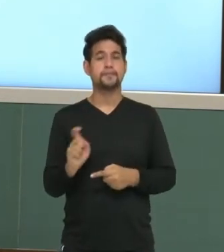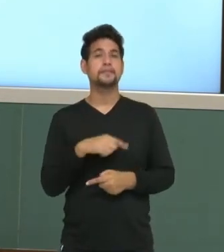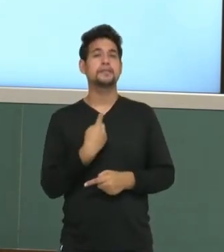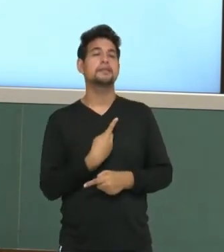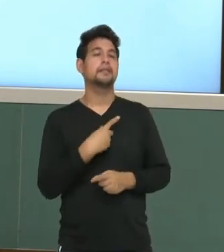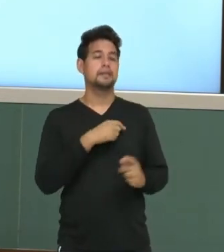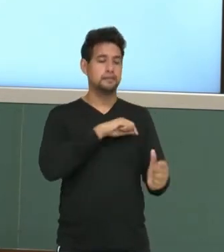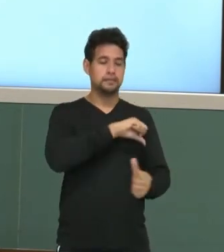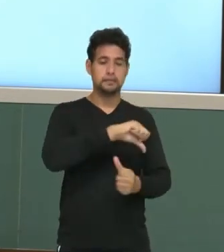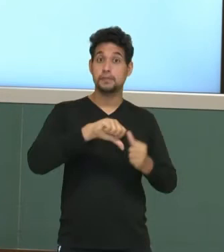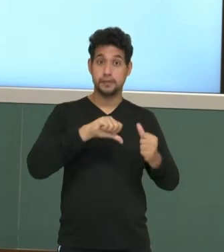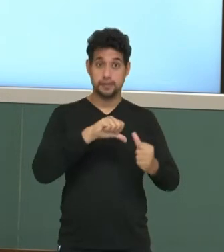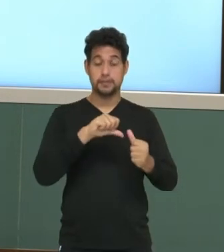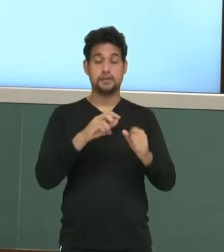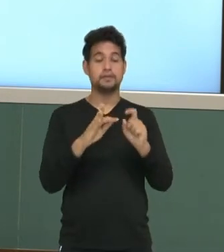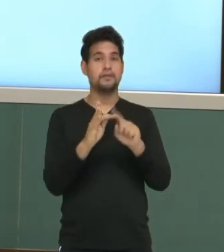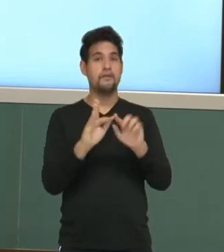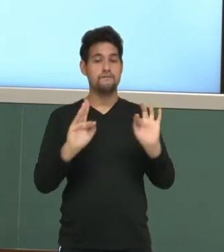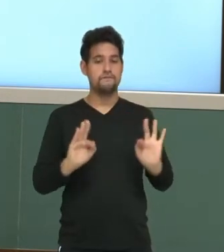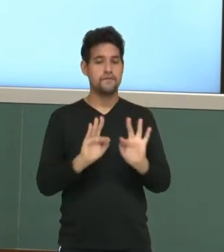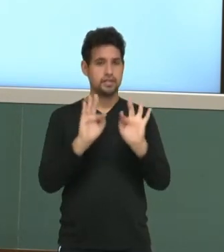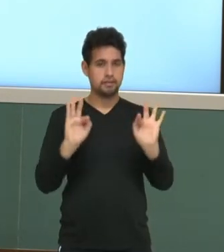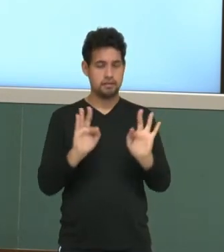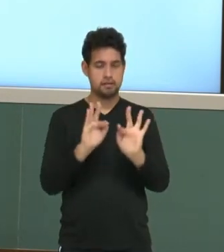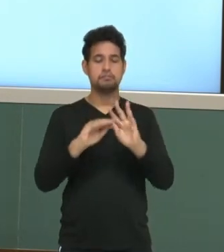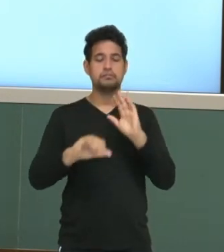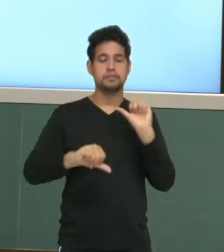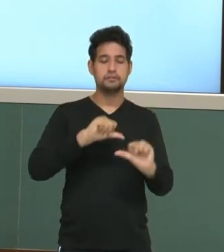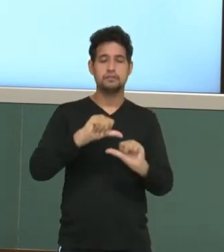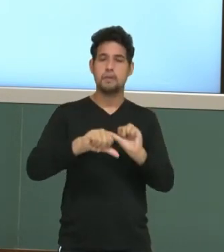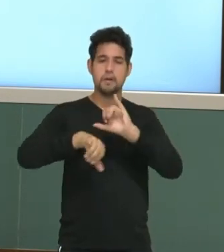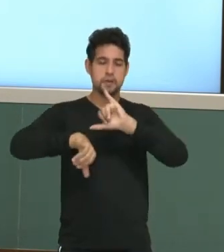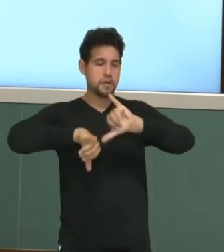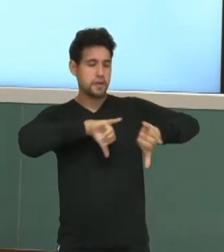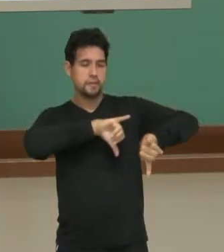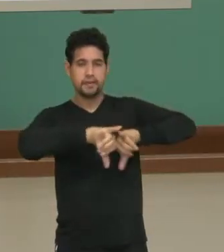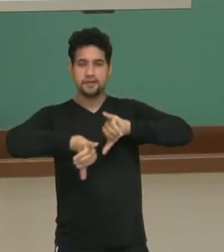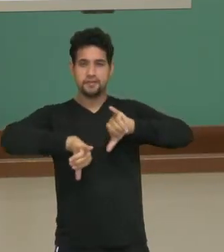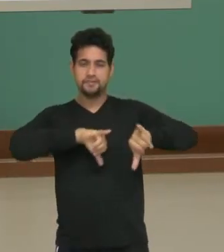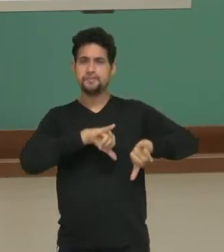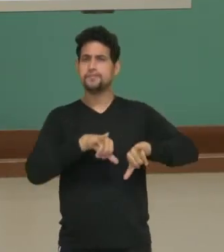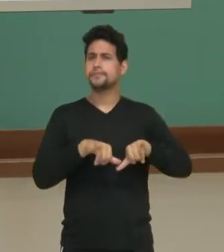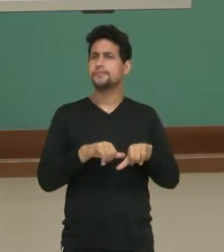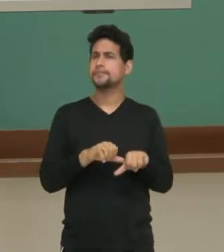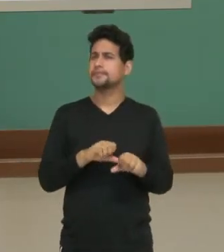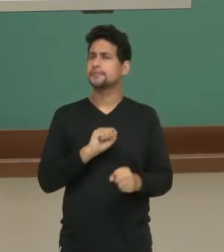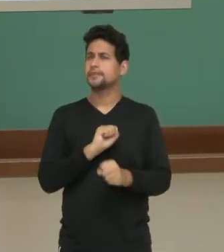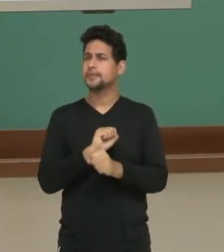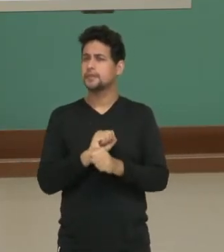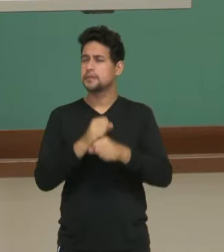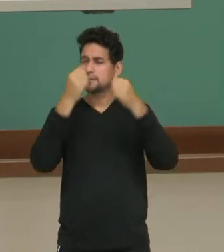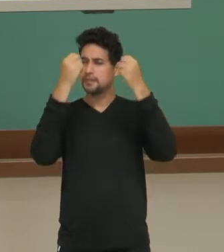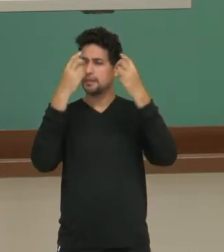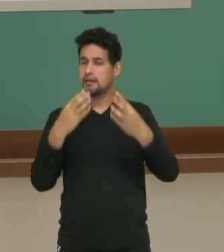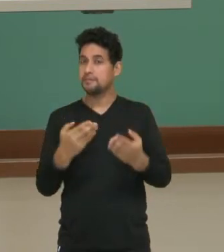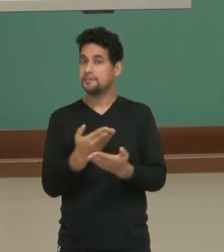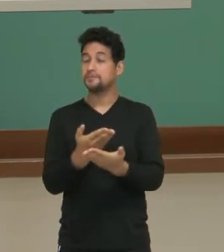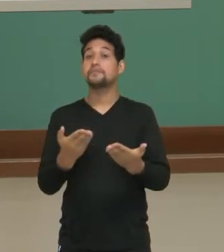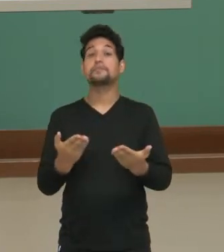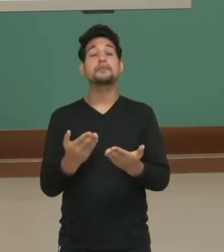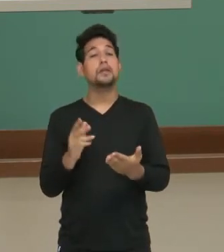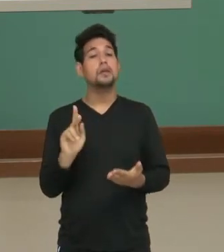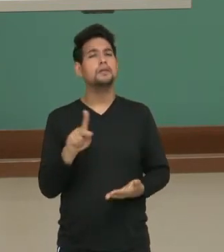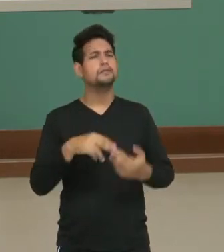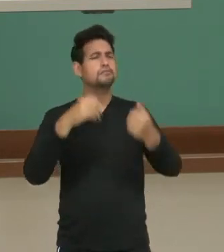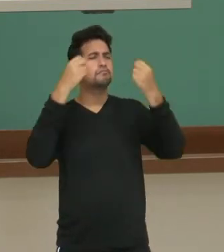as transformações físicas e as transformações químicas. Eu vou dar meio que um spoiler para vocês. Eu vou